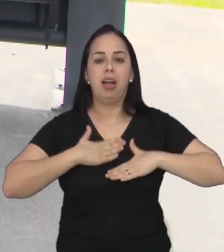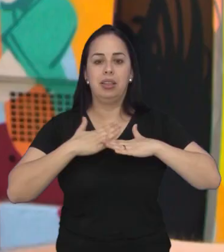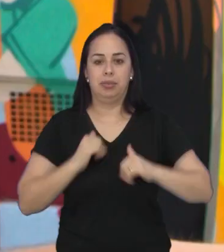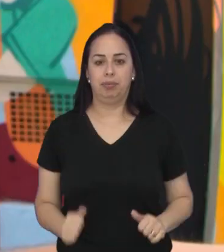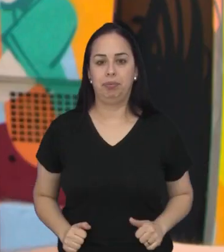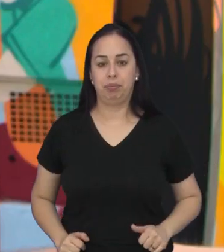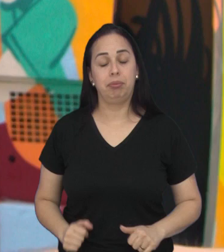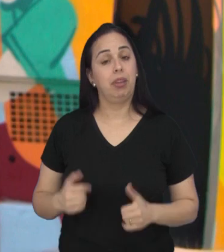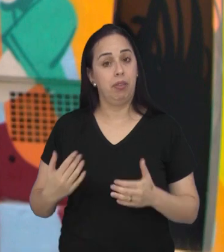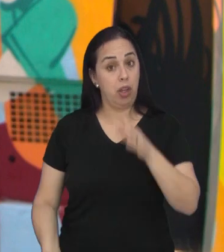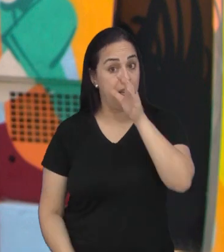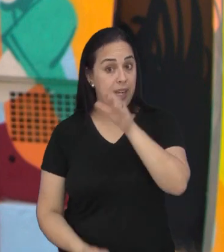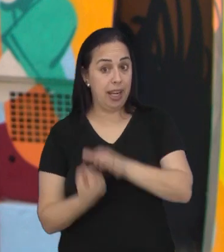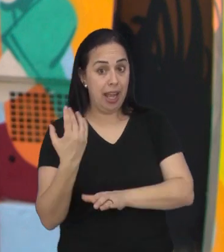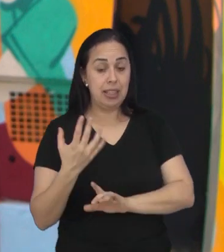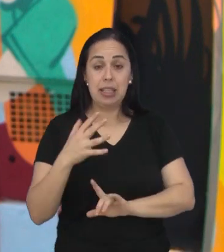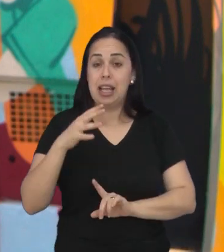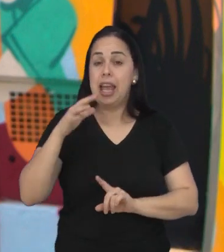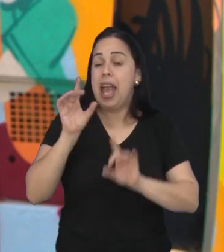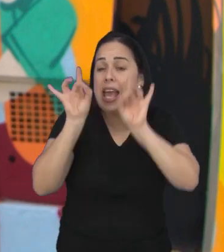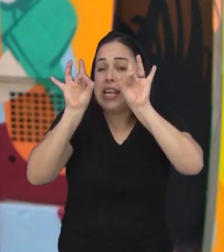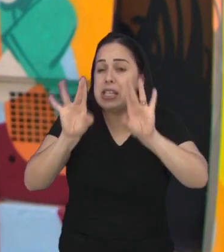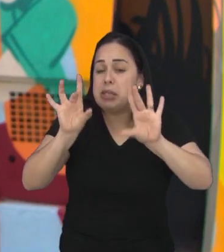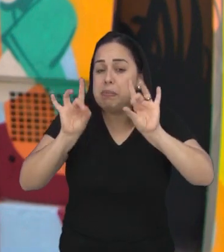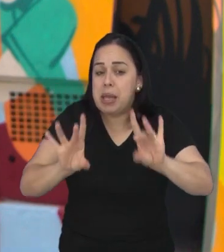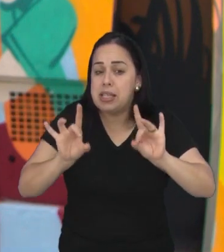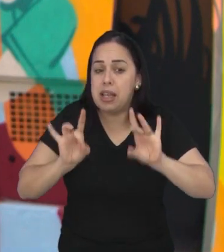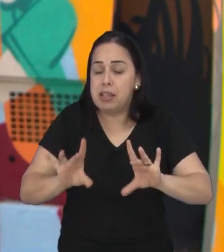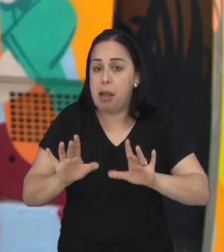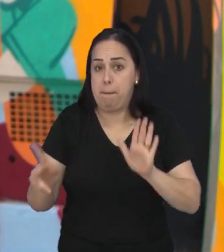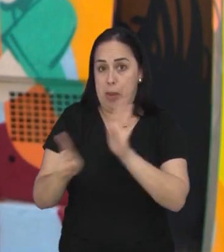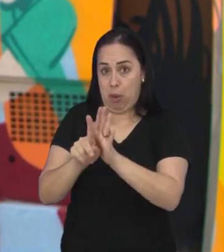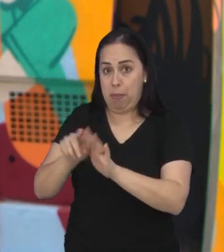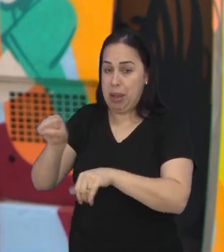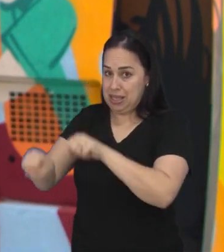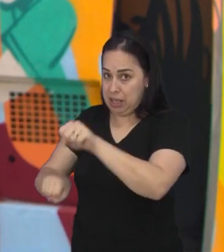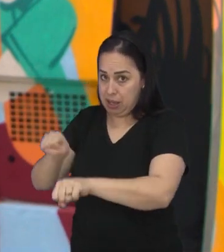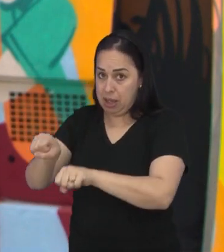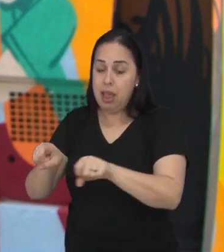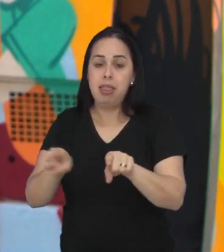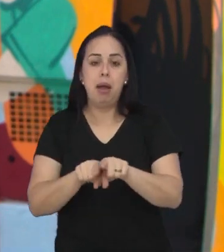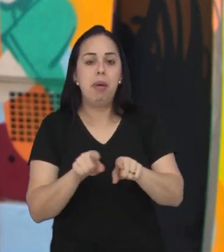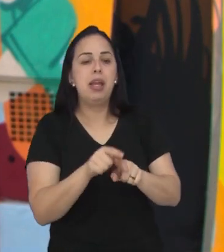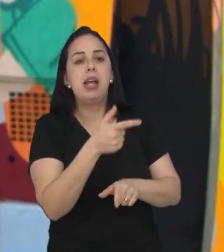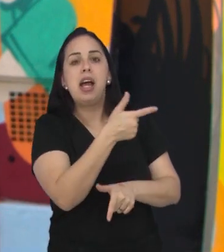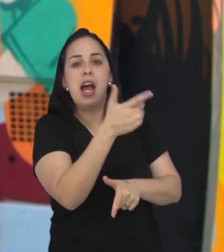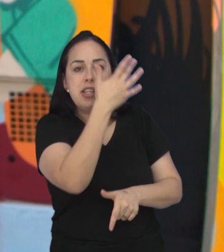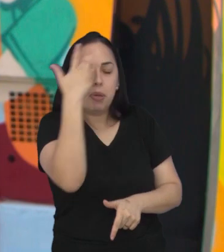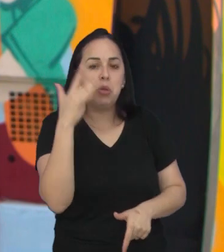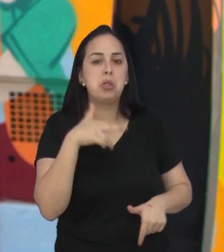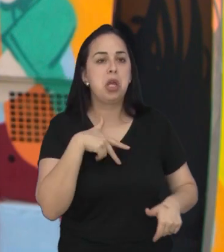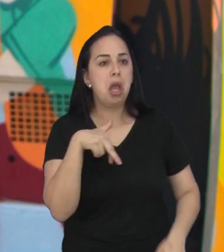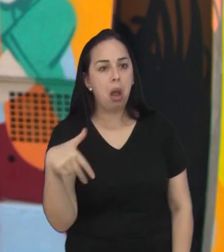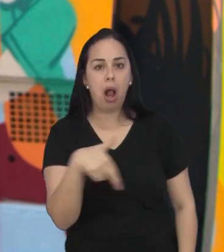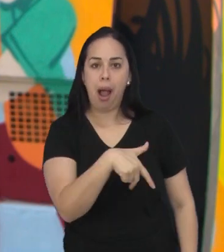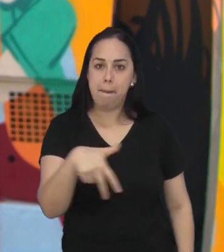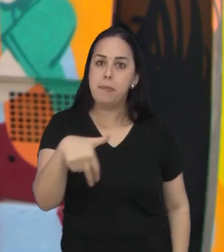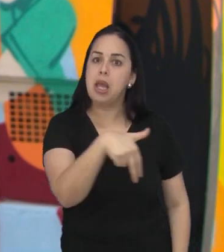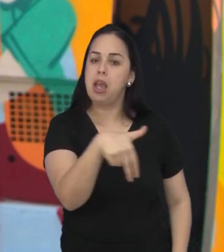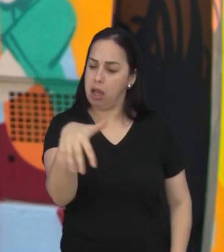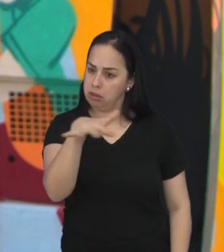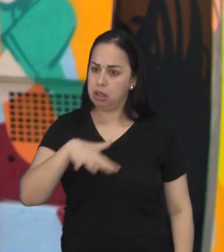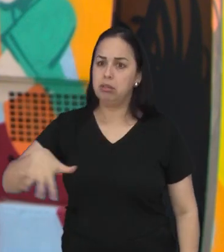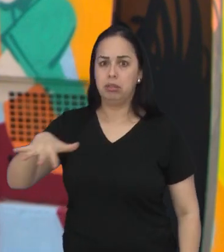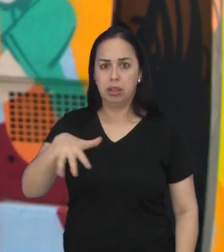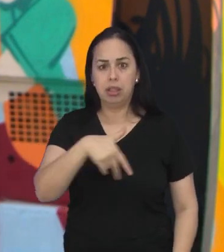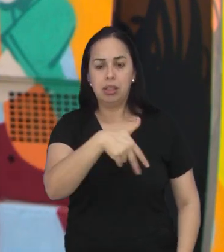pedal foi criado né especialmente não só para os ciclistas mas também PR os pedestres que caminham né